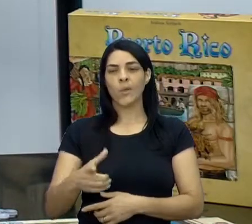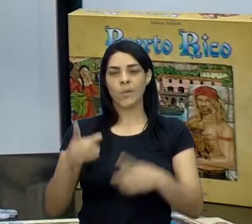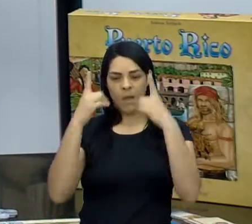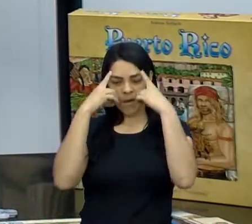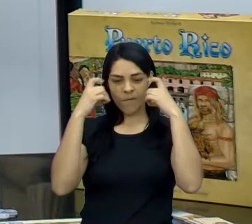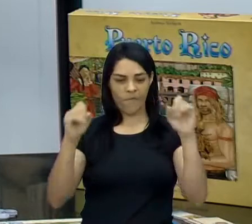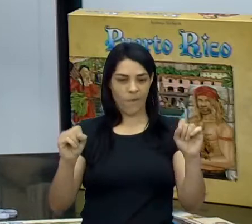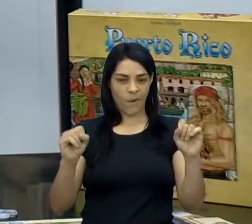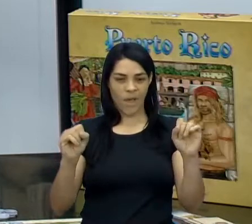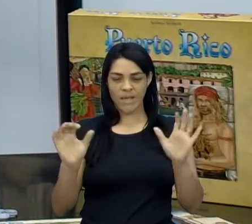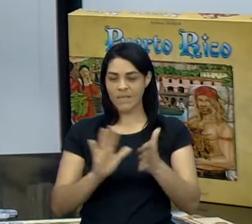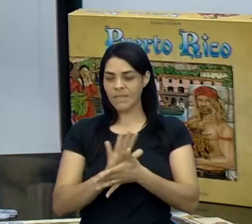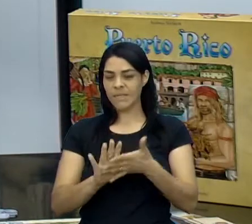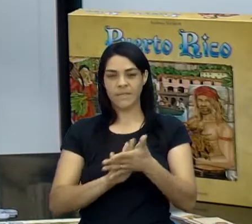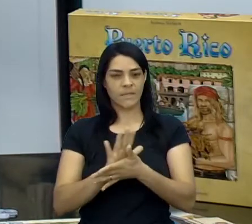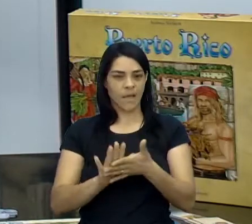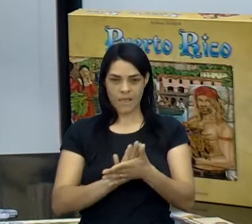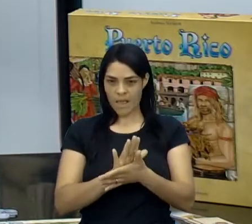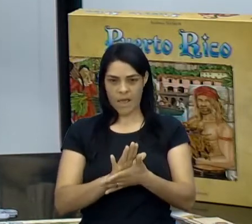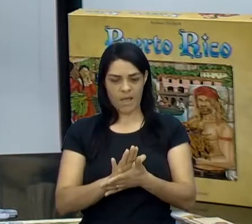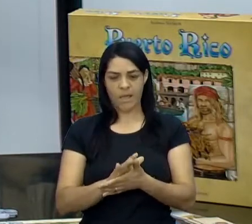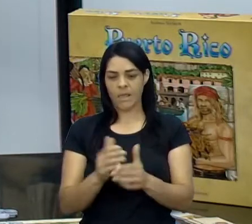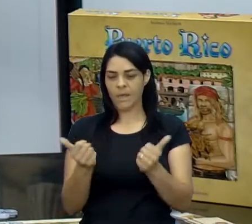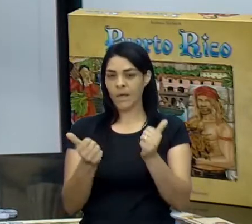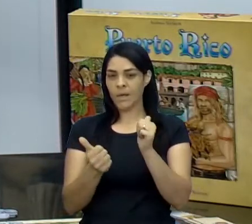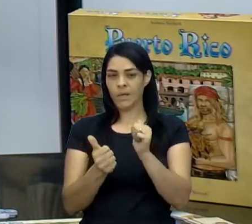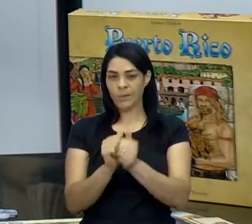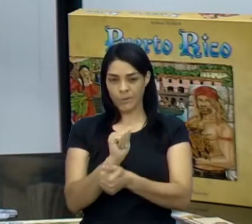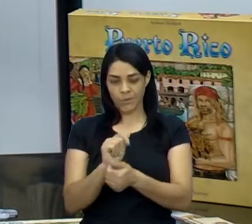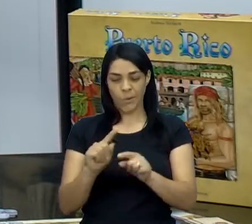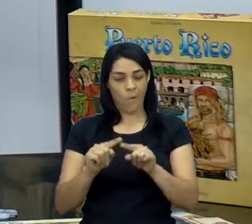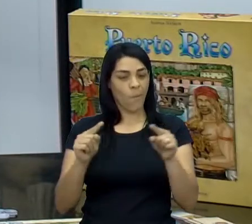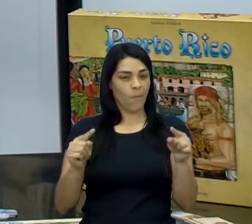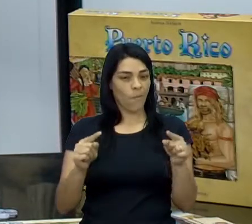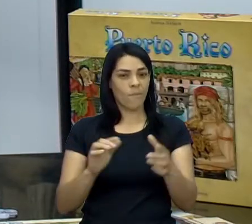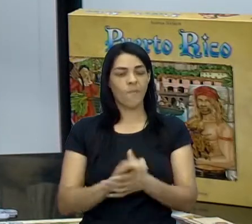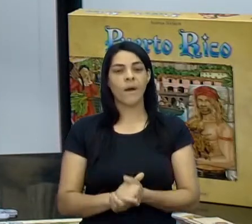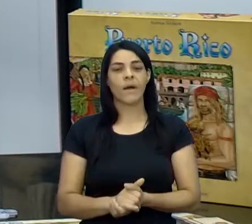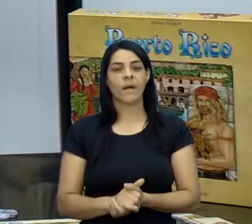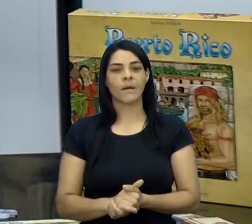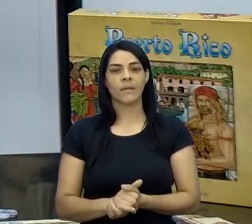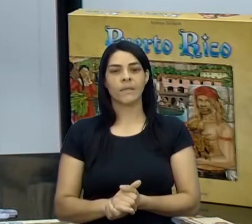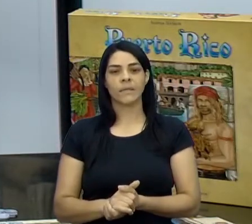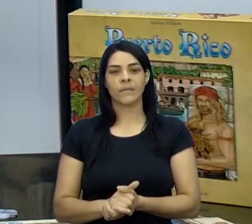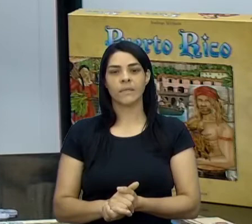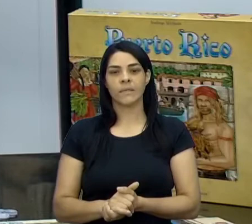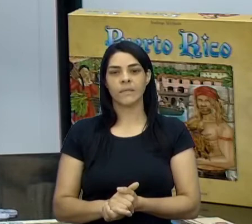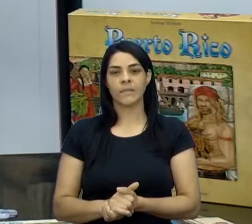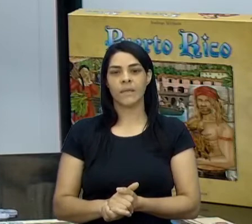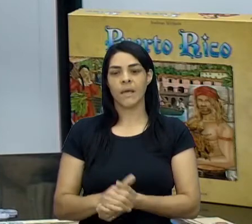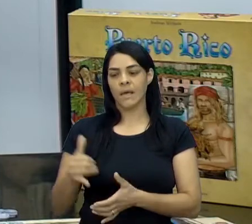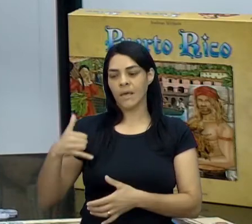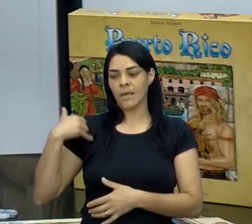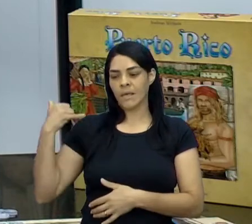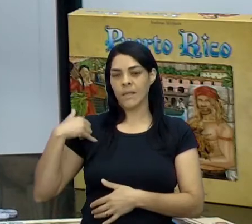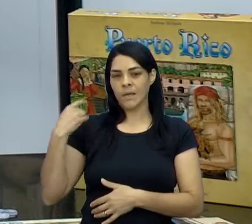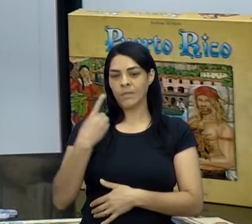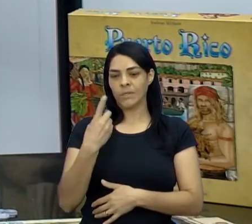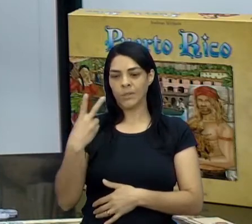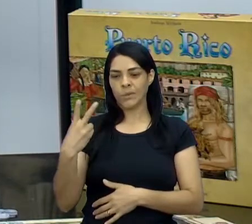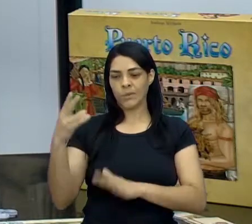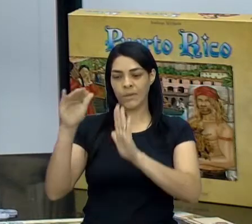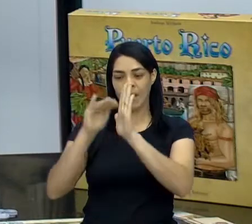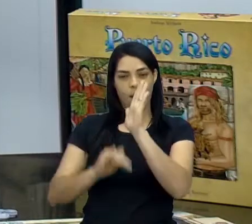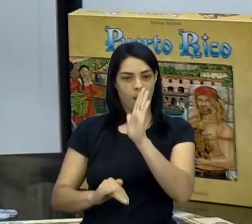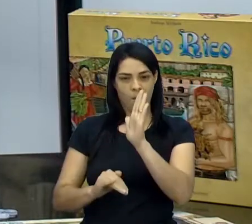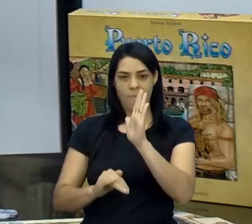menores de idade. Não, é porque é o grau de complexidade. Mas isso não impede que pessoas mais novas joguem, porque